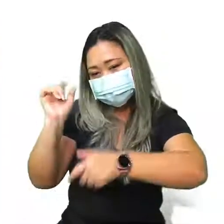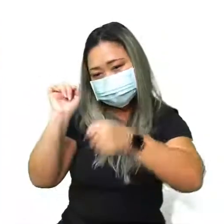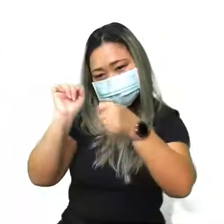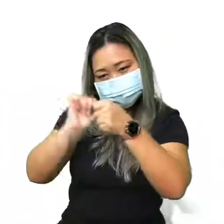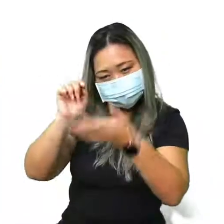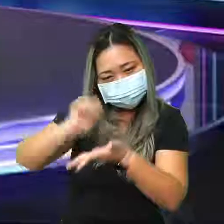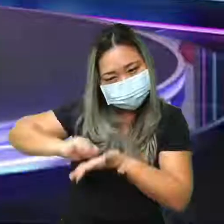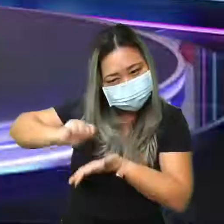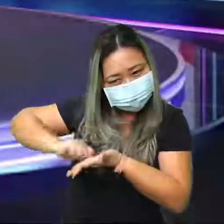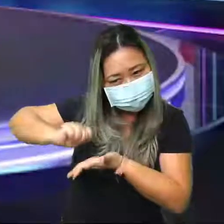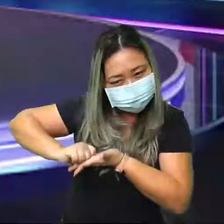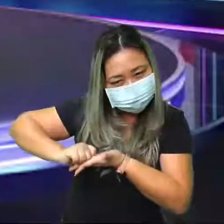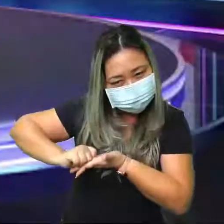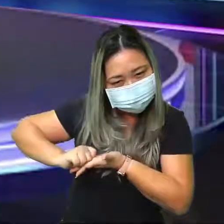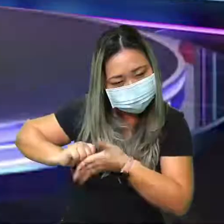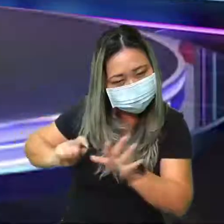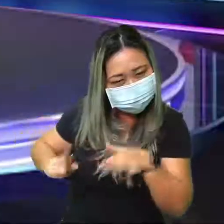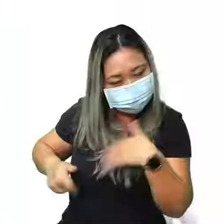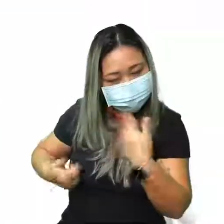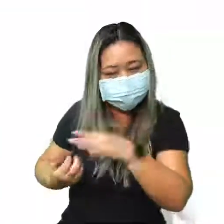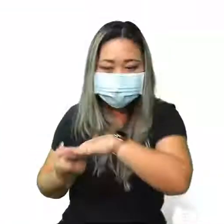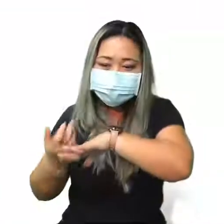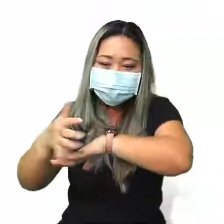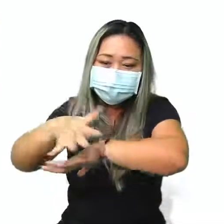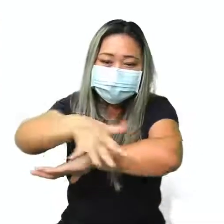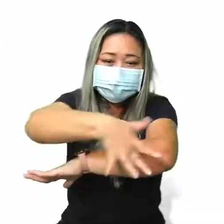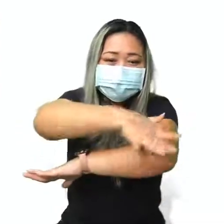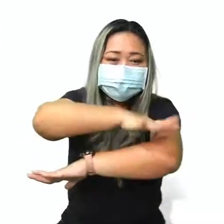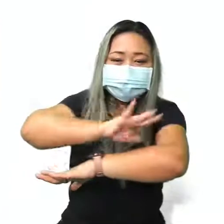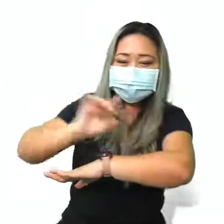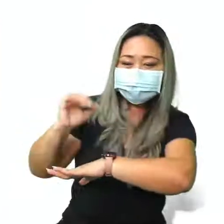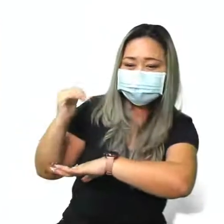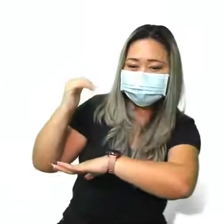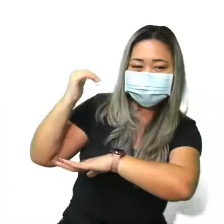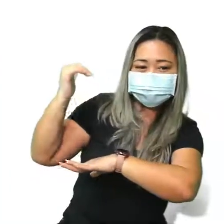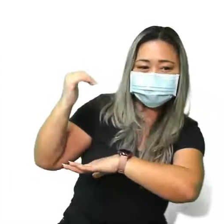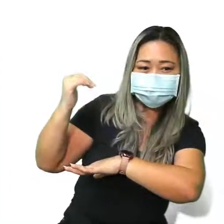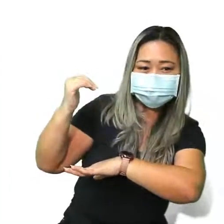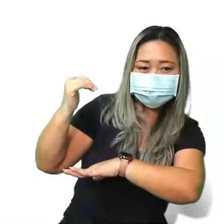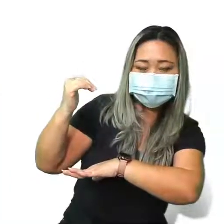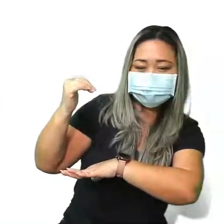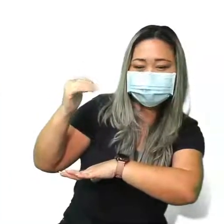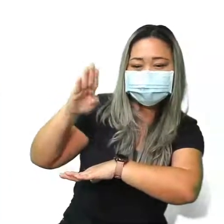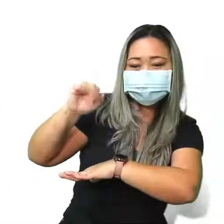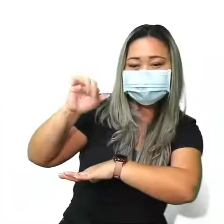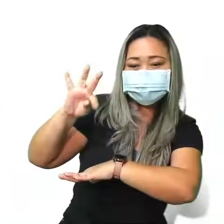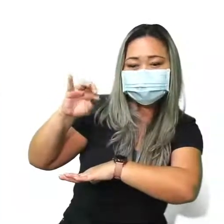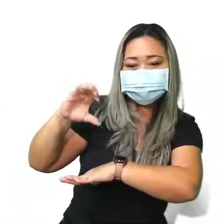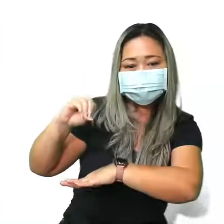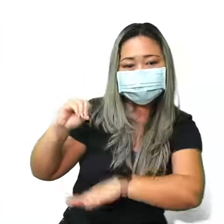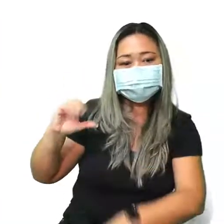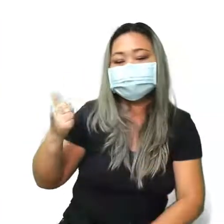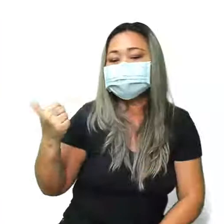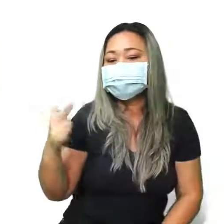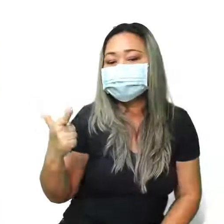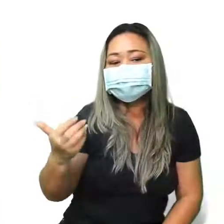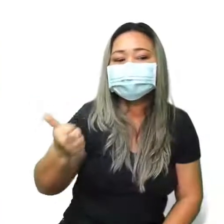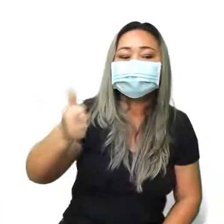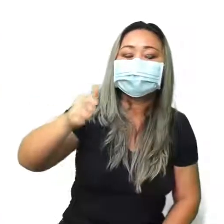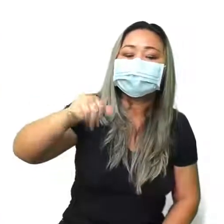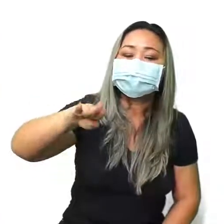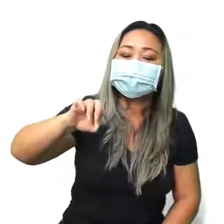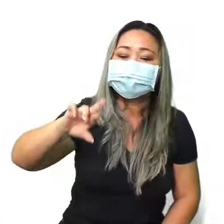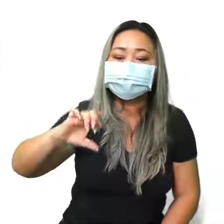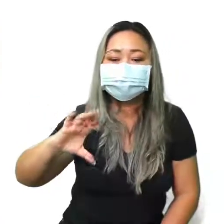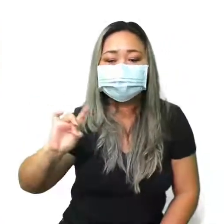suas anotações. A gente colocou ali, ó, ecossistemas, a gente colocou no cantinho, tá? Componentes bióticos e abióticos. Coloca